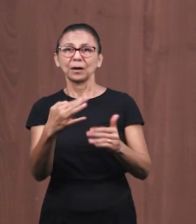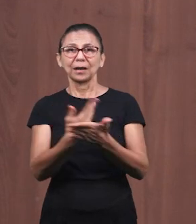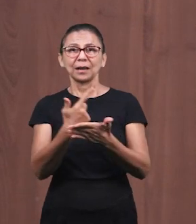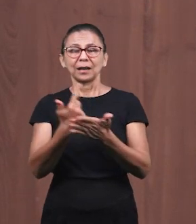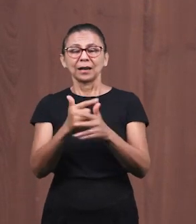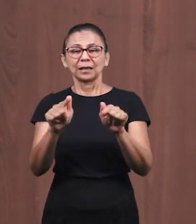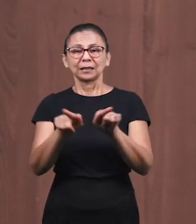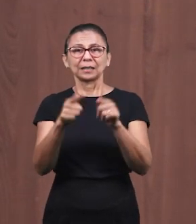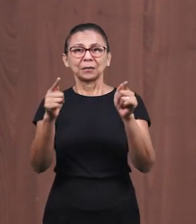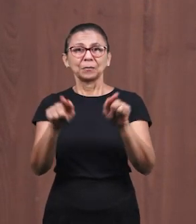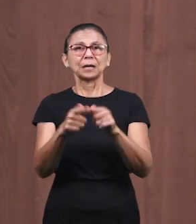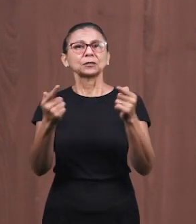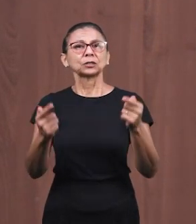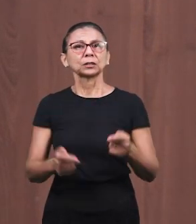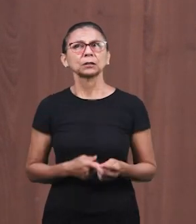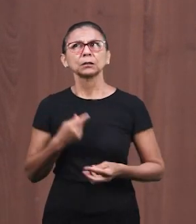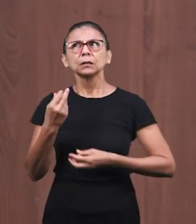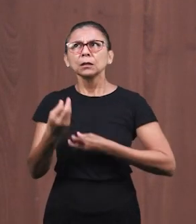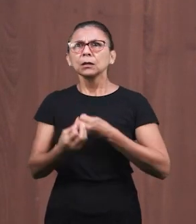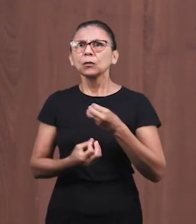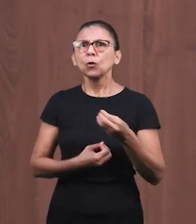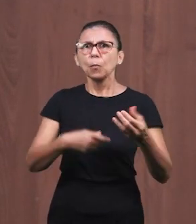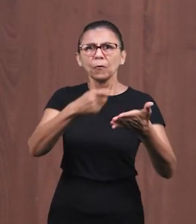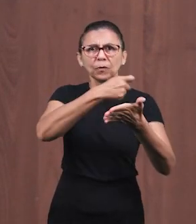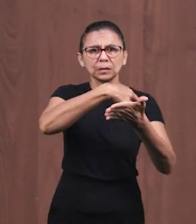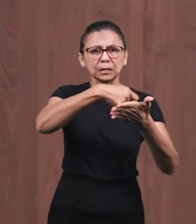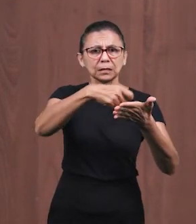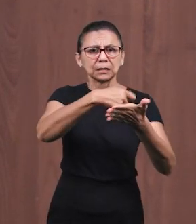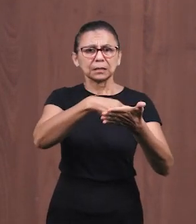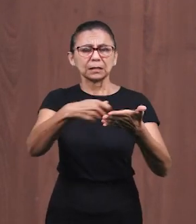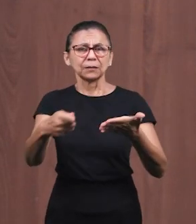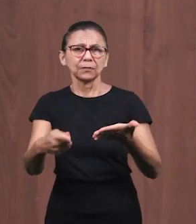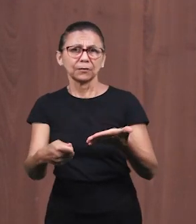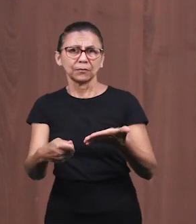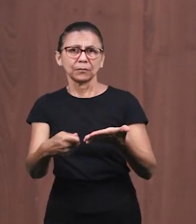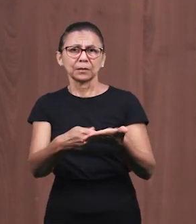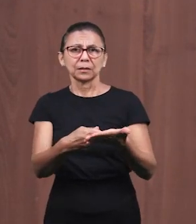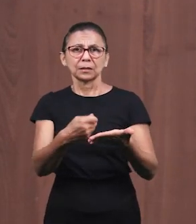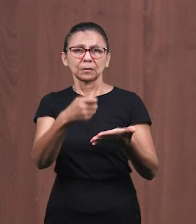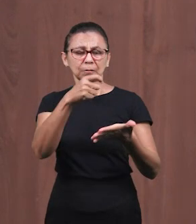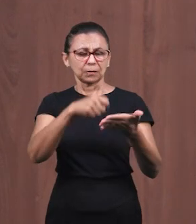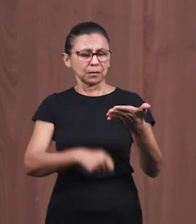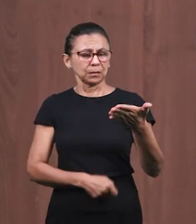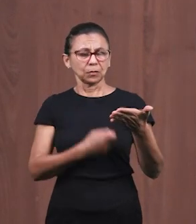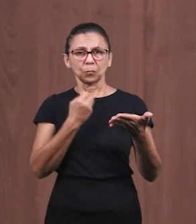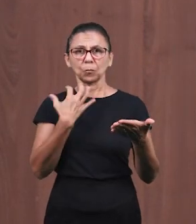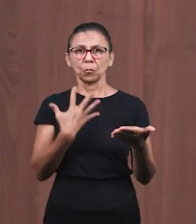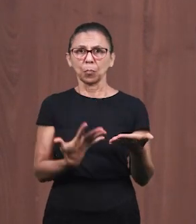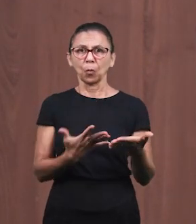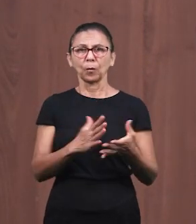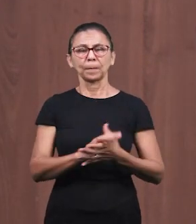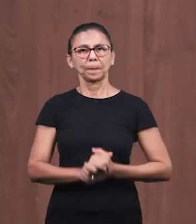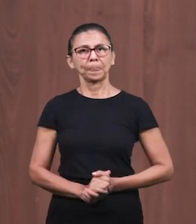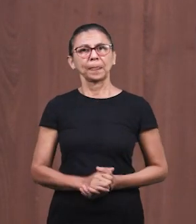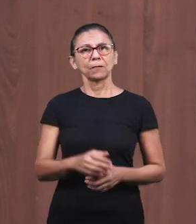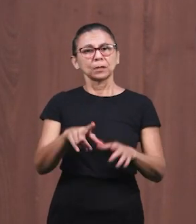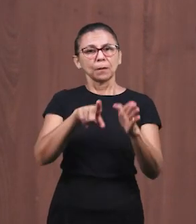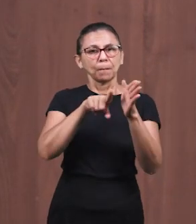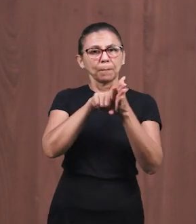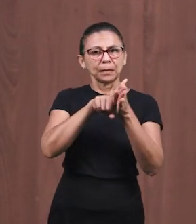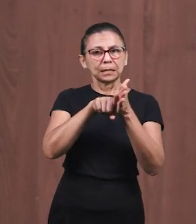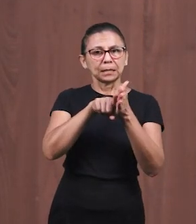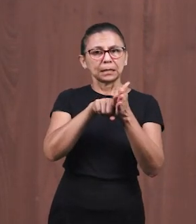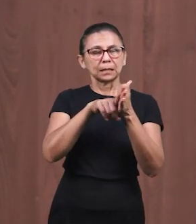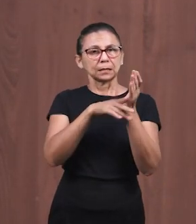E como que o seu filho pode alcançar uma escrita com qualidade na redação? Lendo em fontes